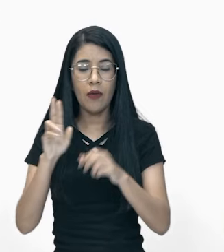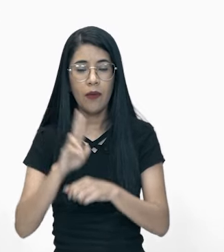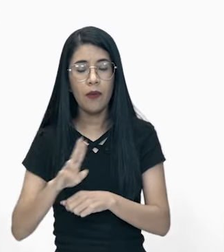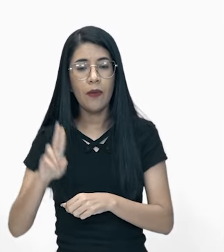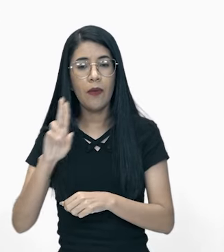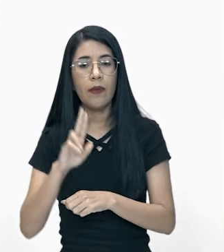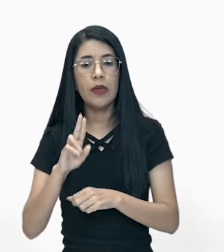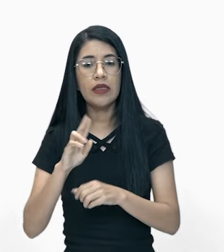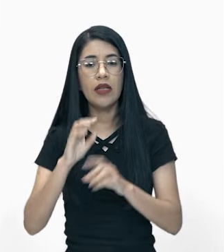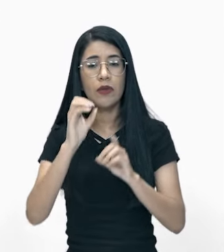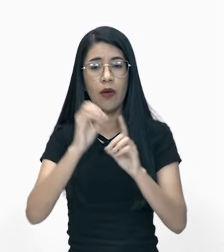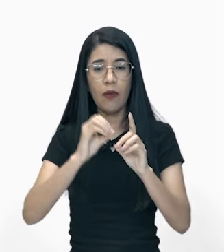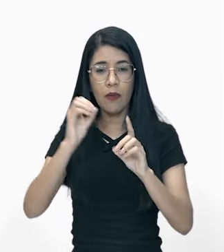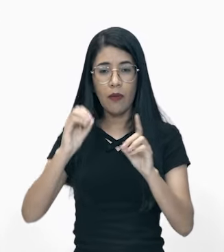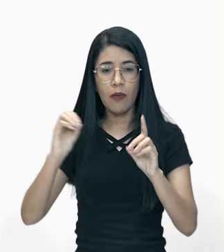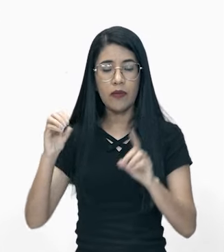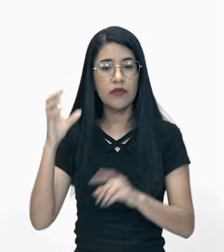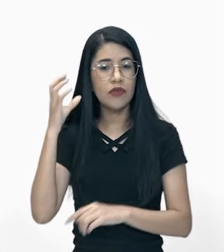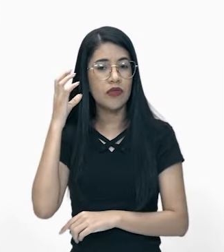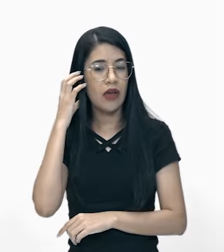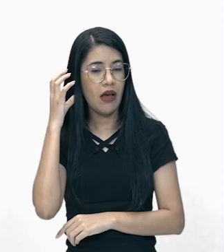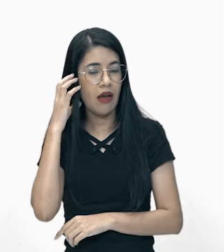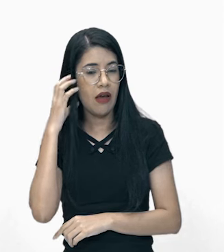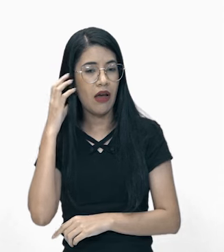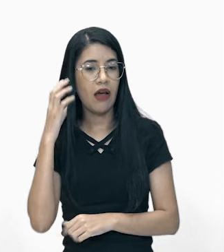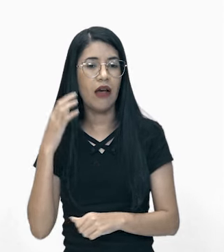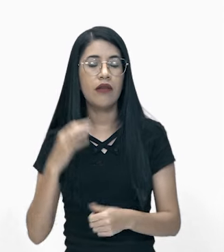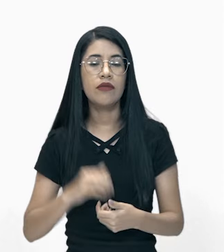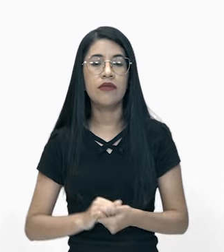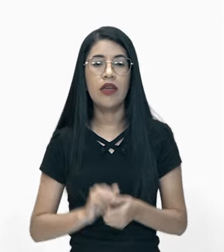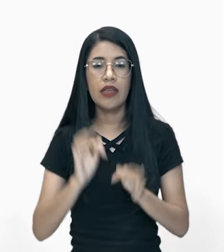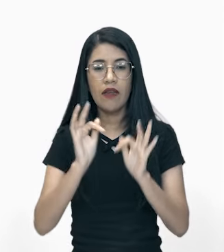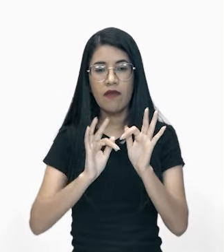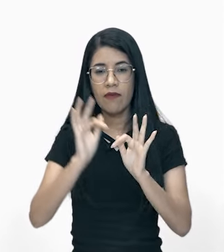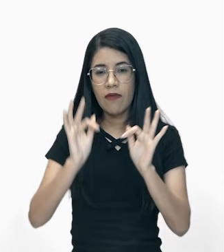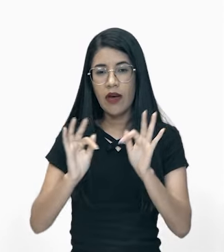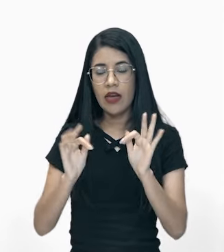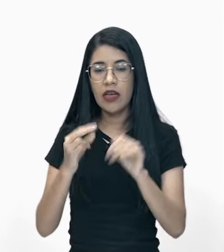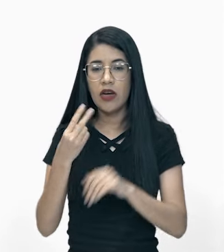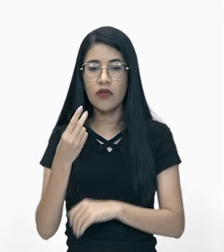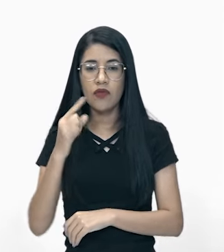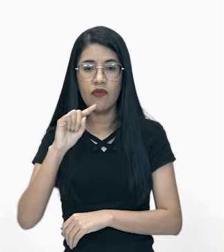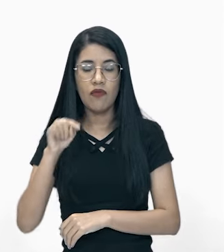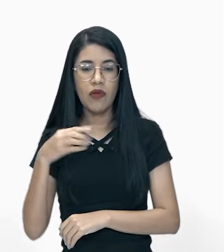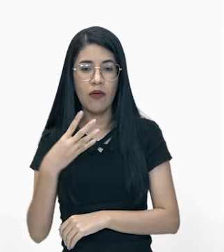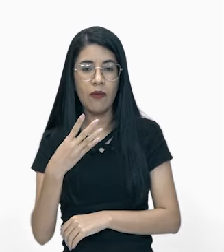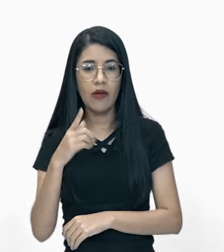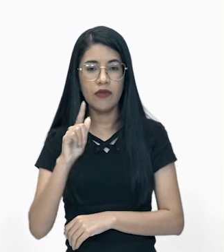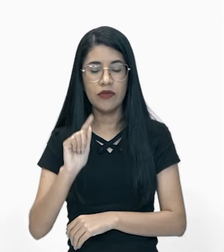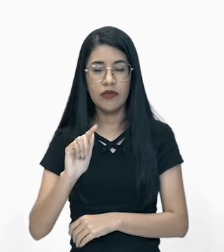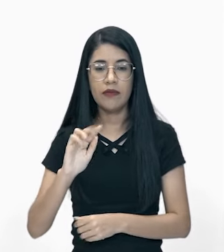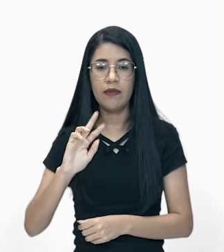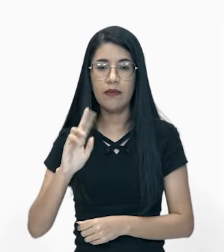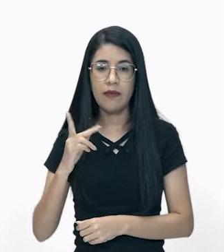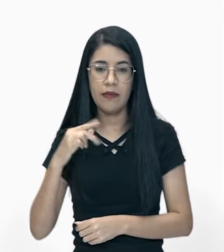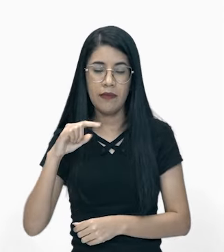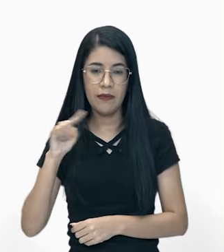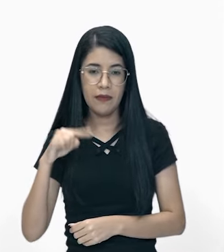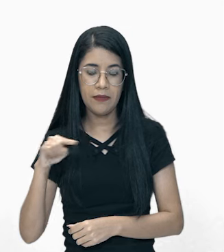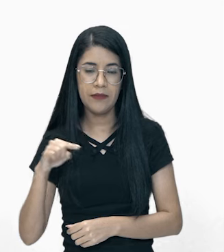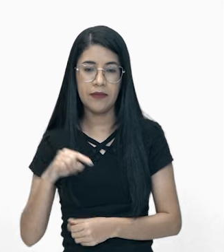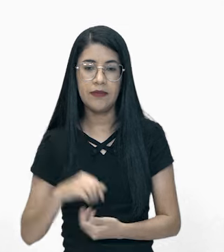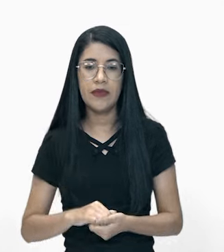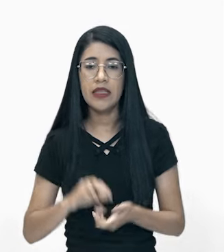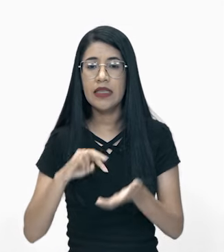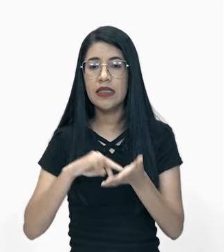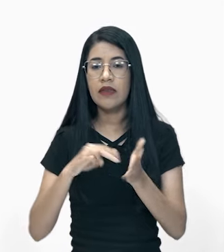através de ondas de rádio com frequência de 2,4 GHz, que nada